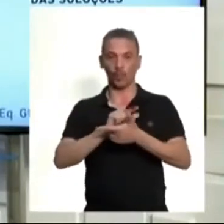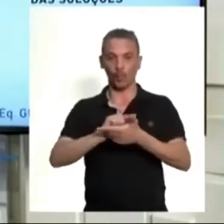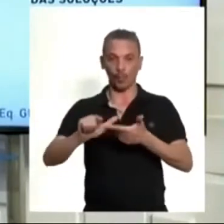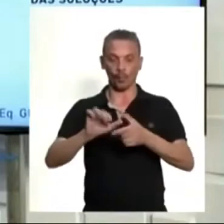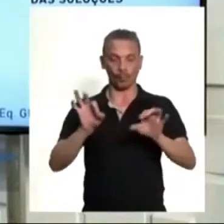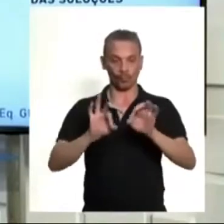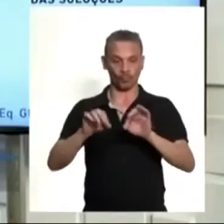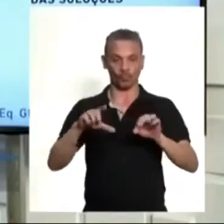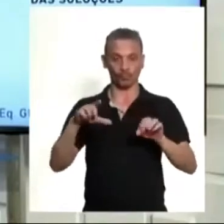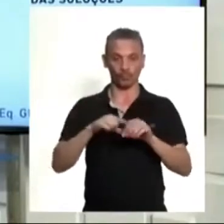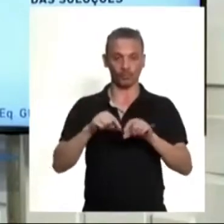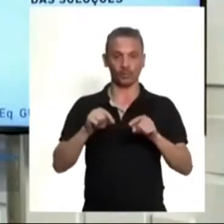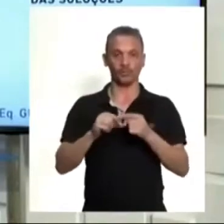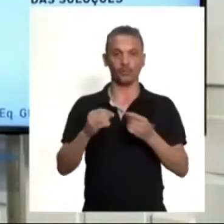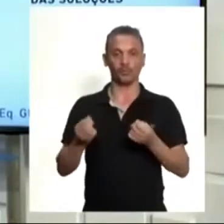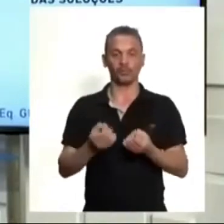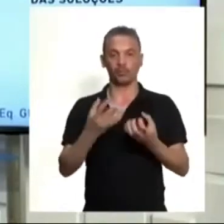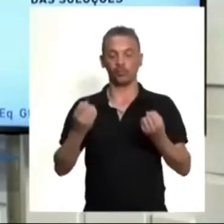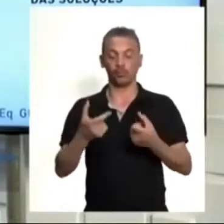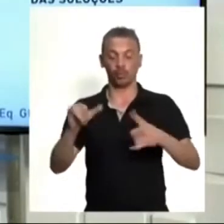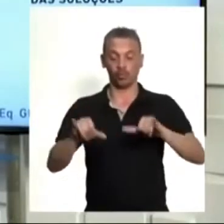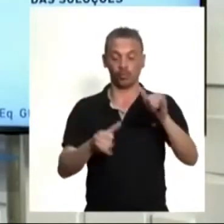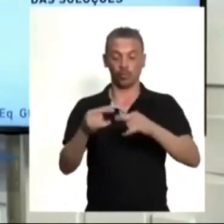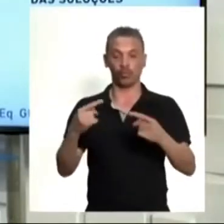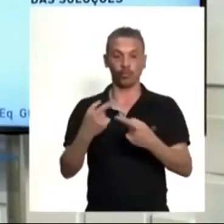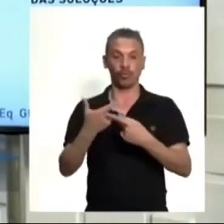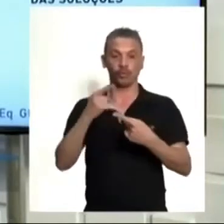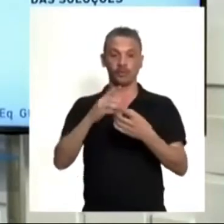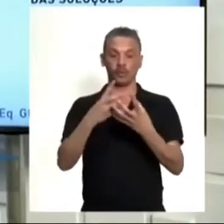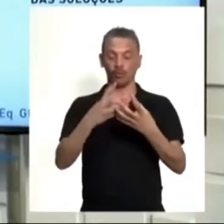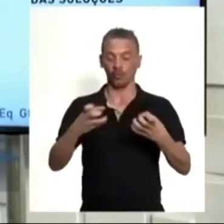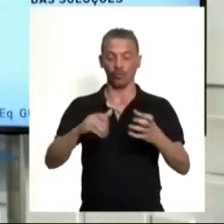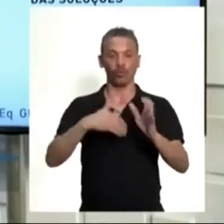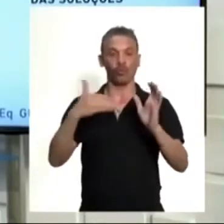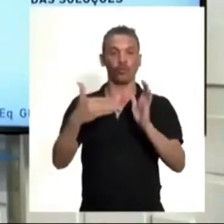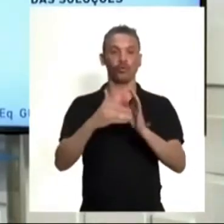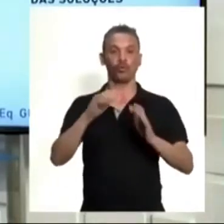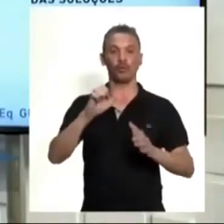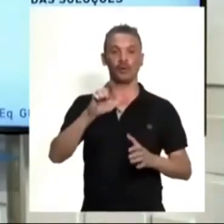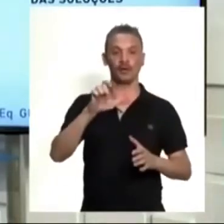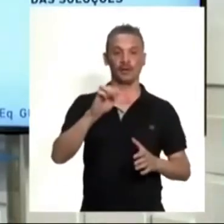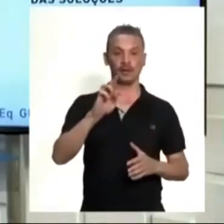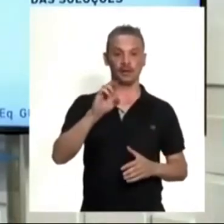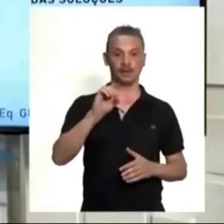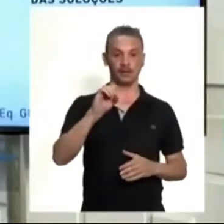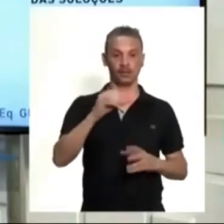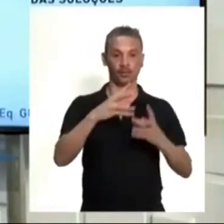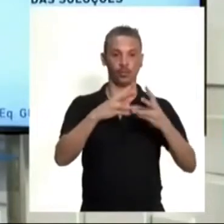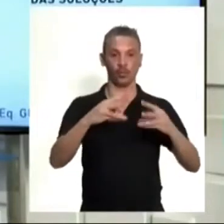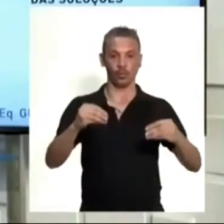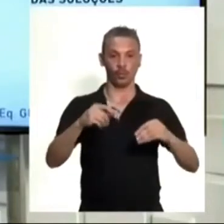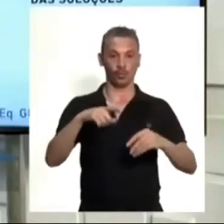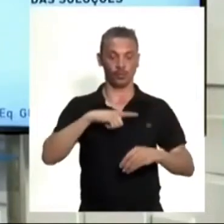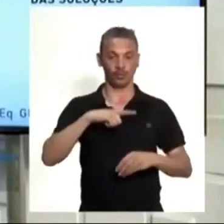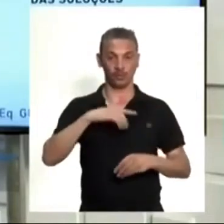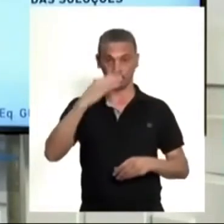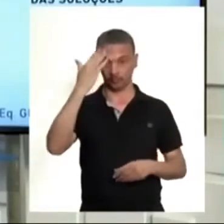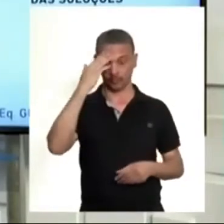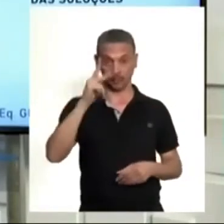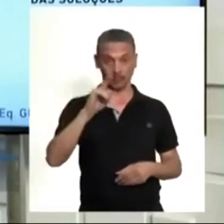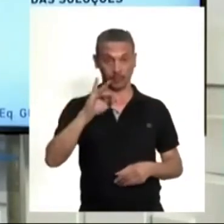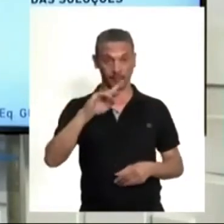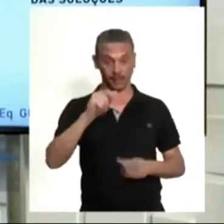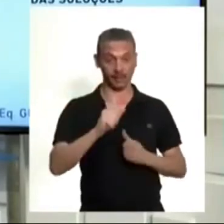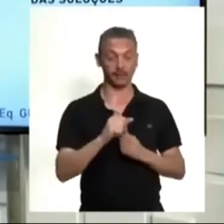nas soluções e as reações continuam acontecendo até você corroer todo esse eletrodo aqui, que é o fim do funcionamento da nossa pilha. Tá? Uma